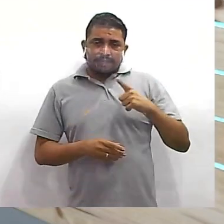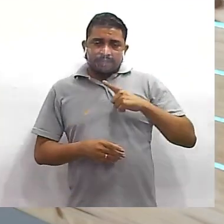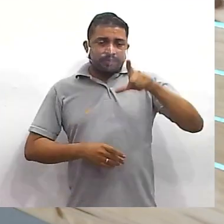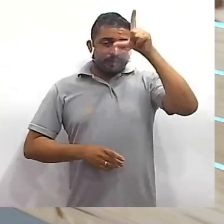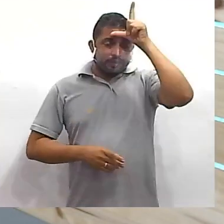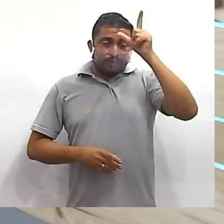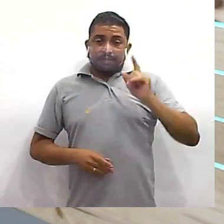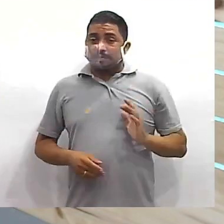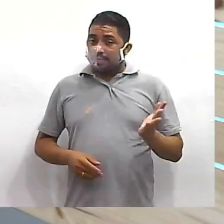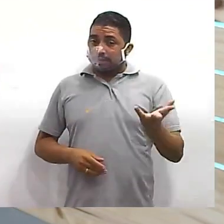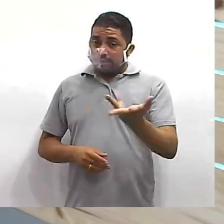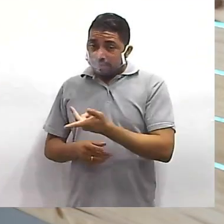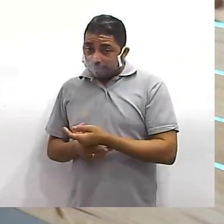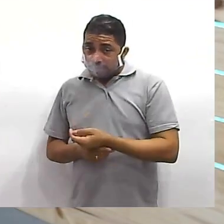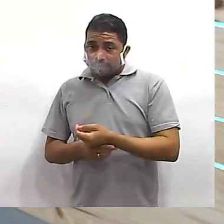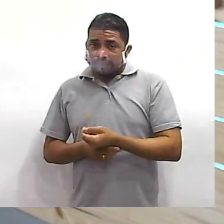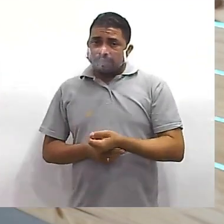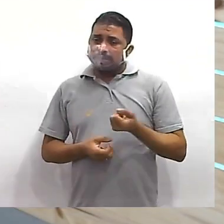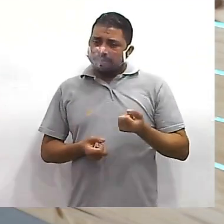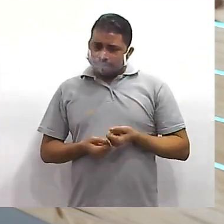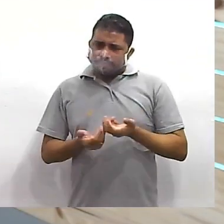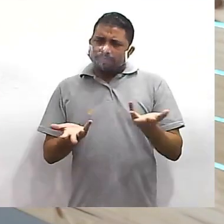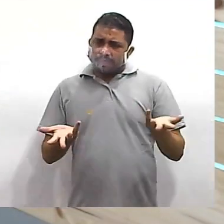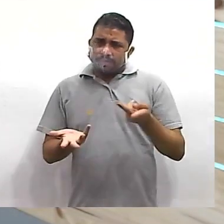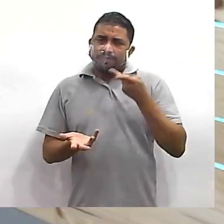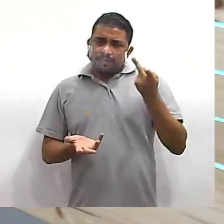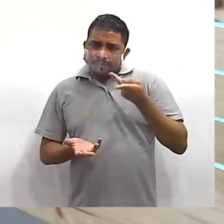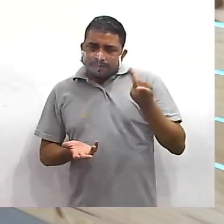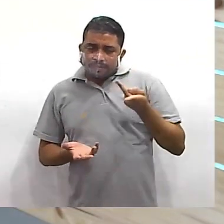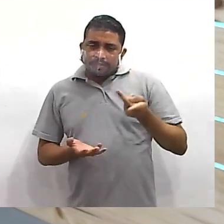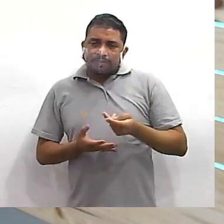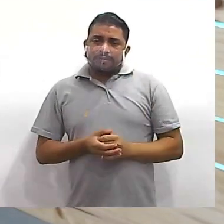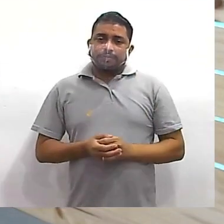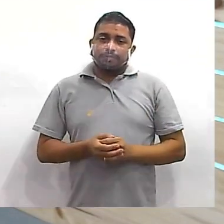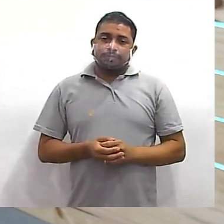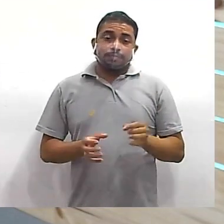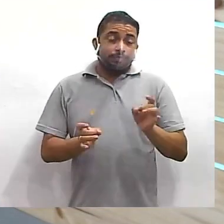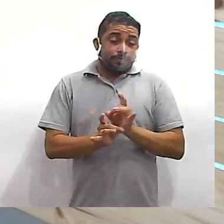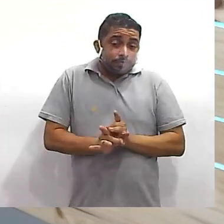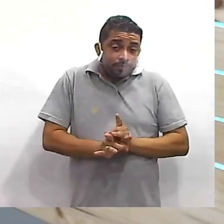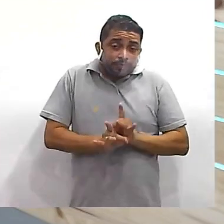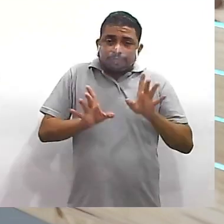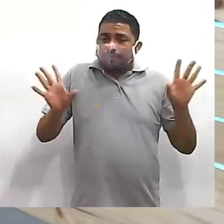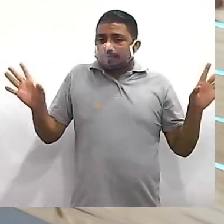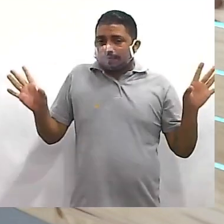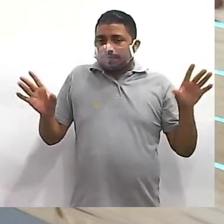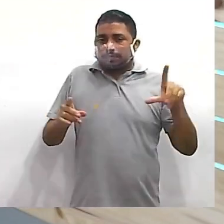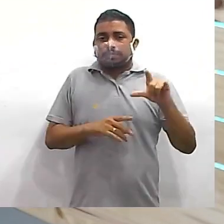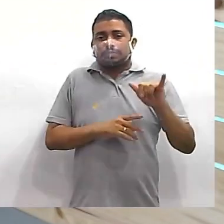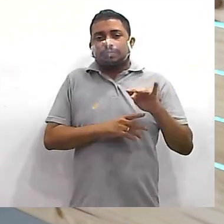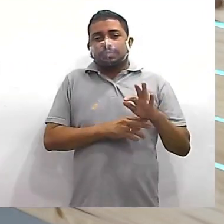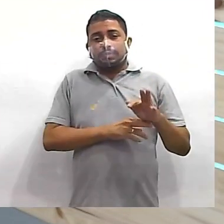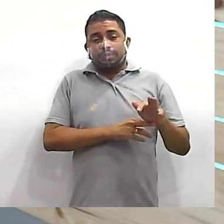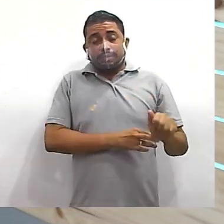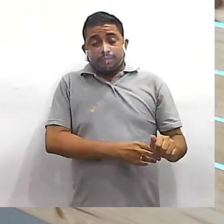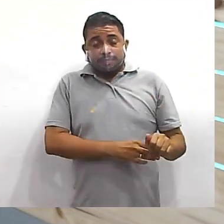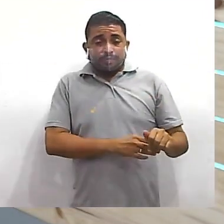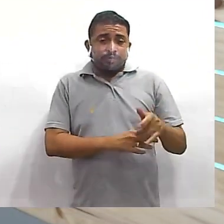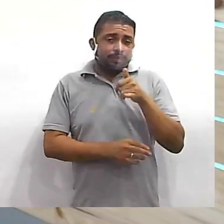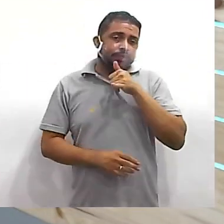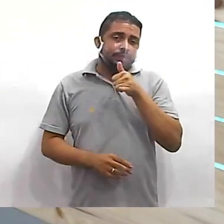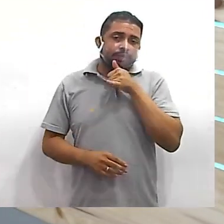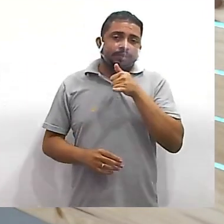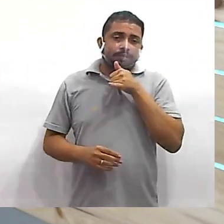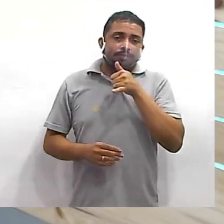Ele dá voz, ele te dá voz, ele te dá vez. O liberal, ou laissez-faire, eu gosto de dar um exemplo